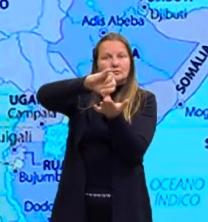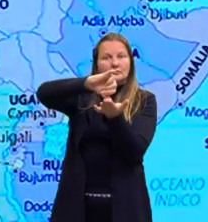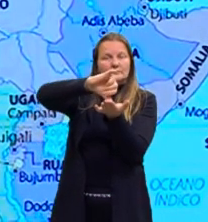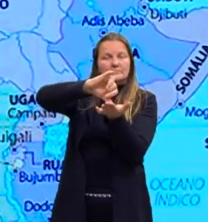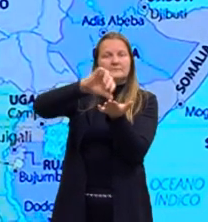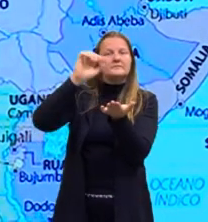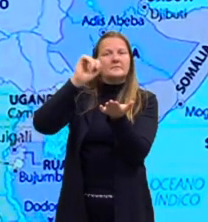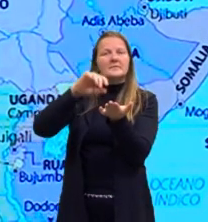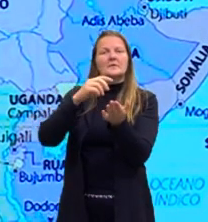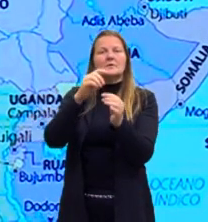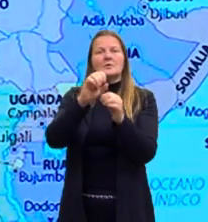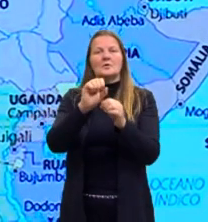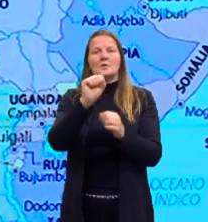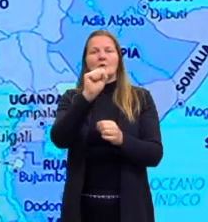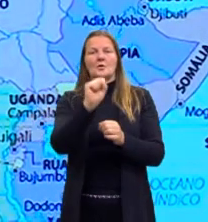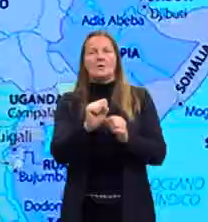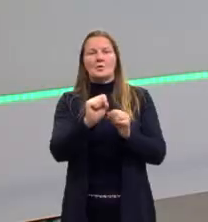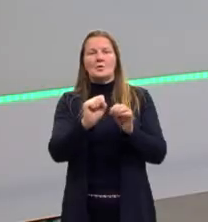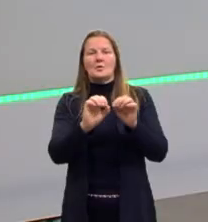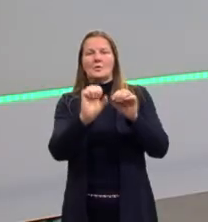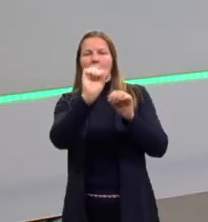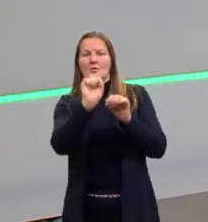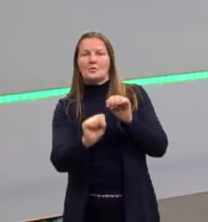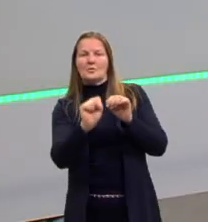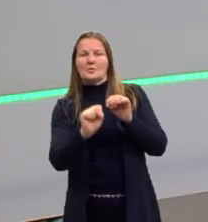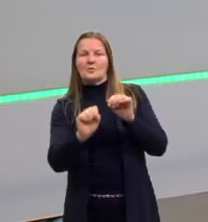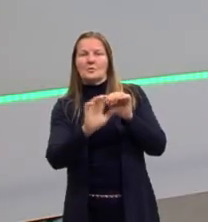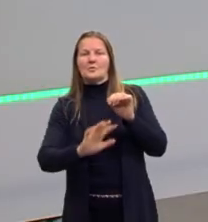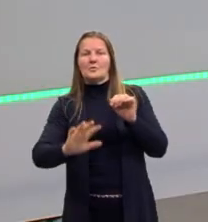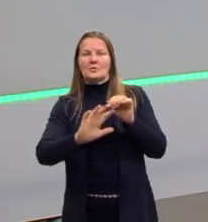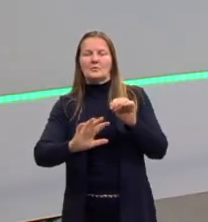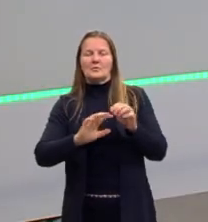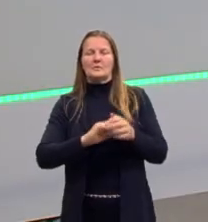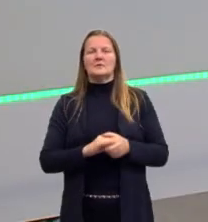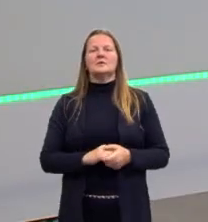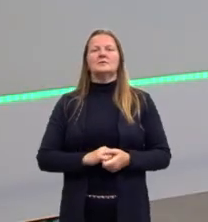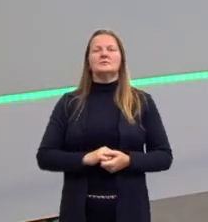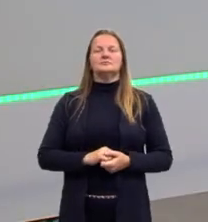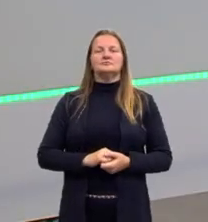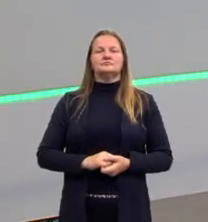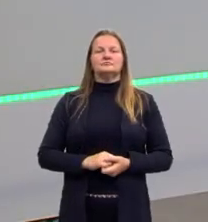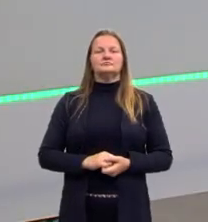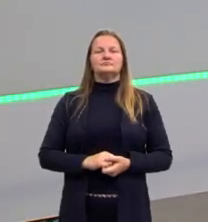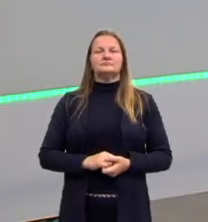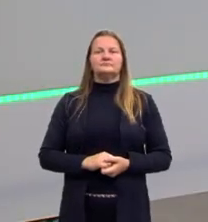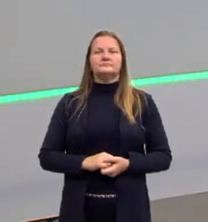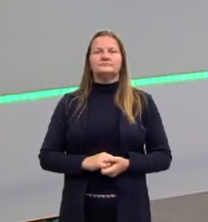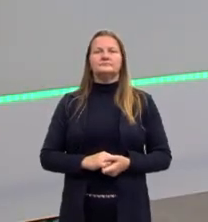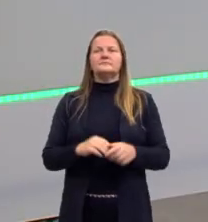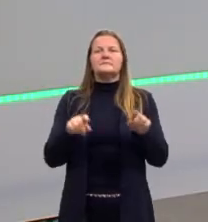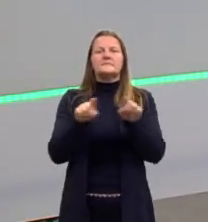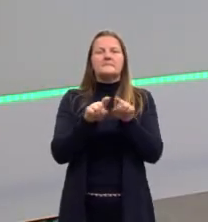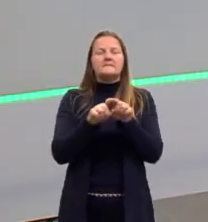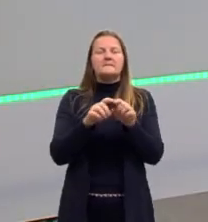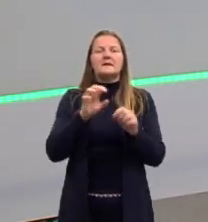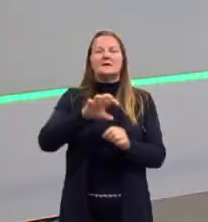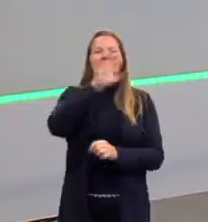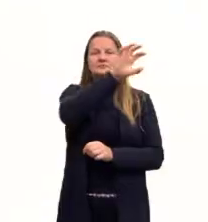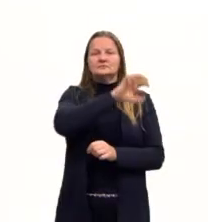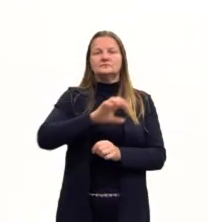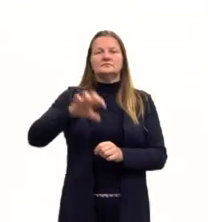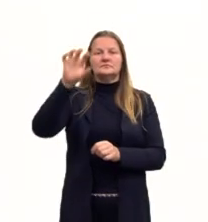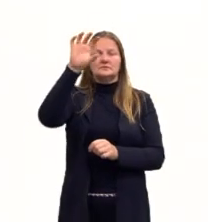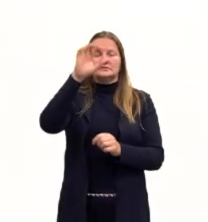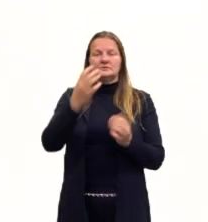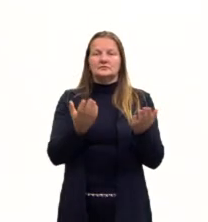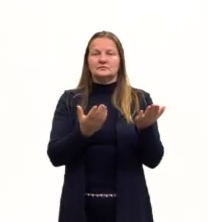centro dela África Meridional que é a parte sul do nosso continente Africano Então essa são as divisões que